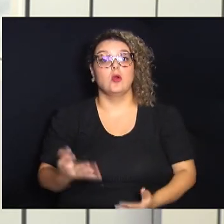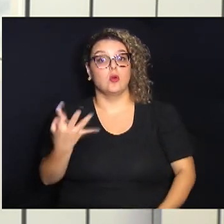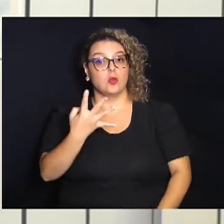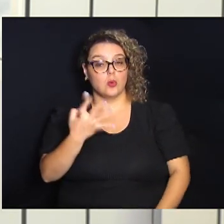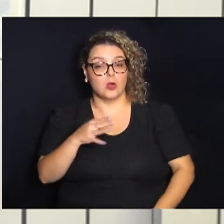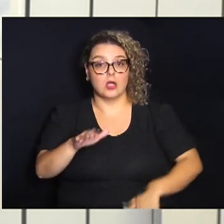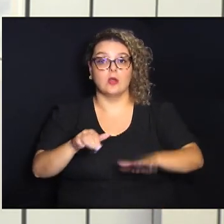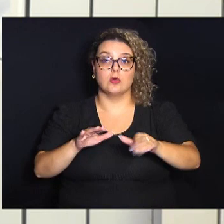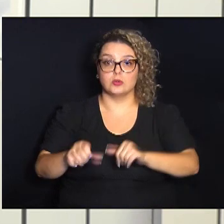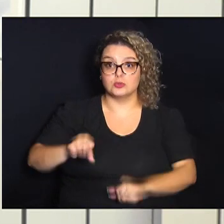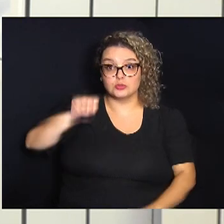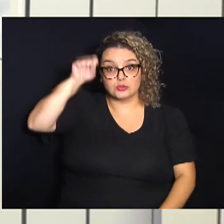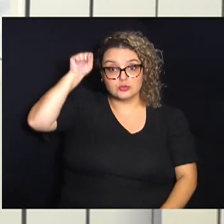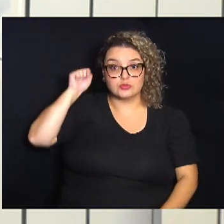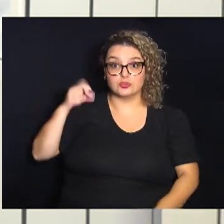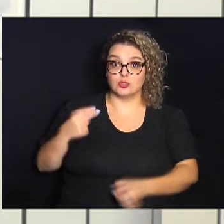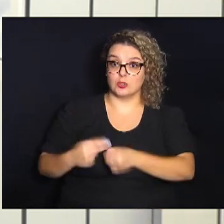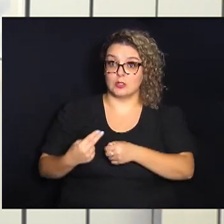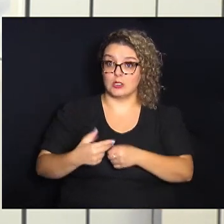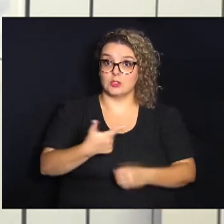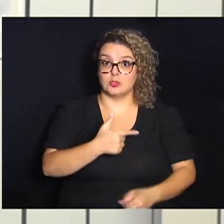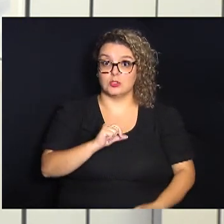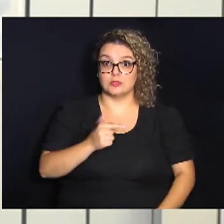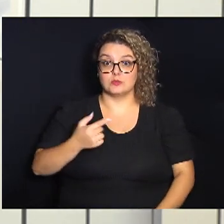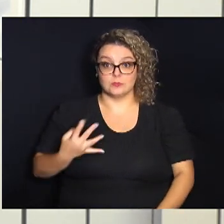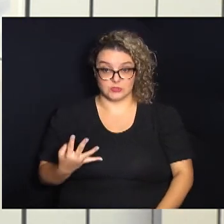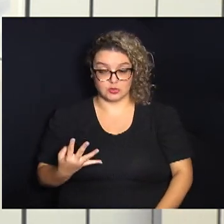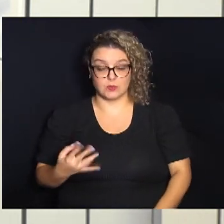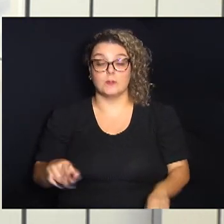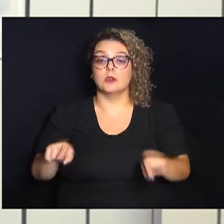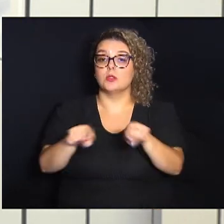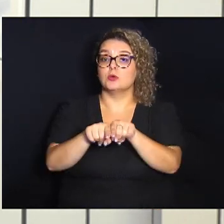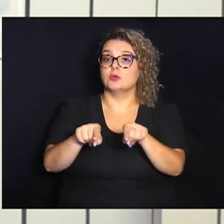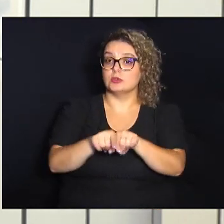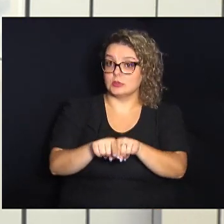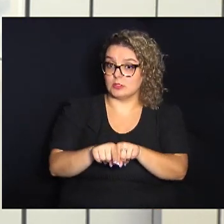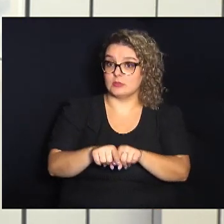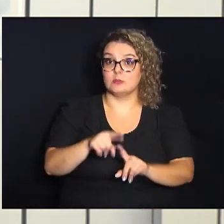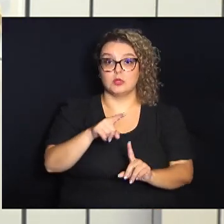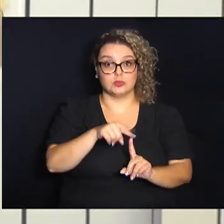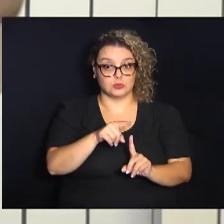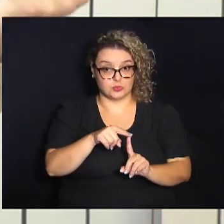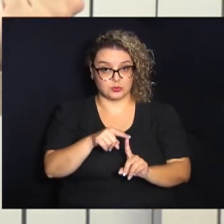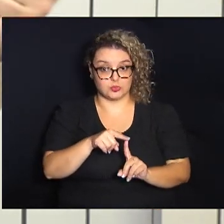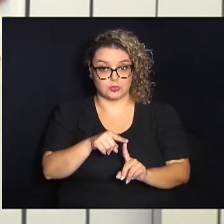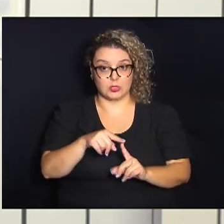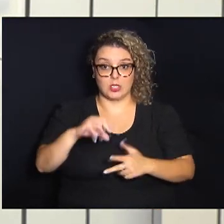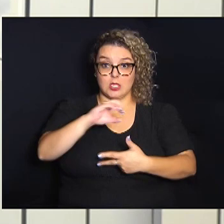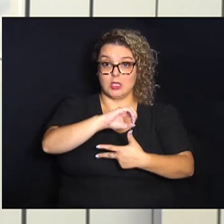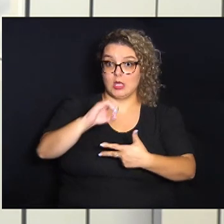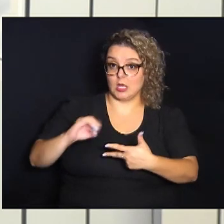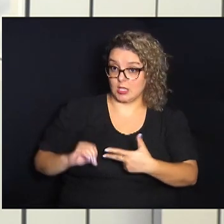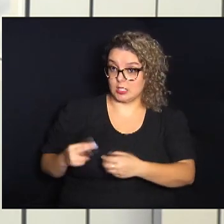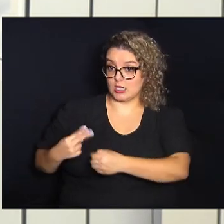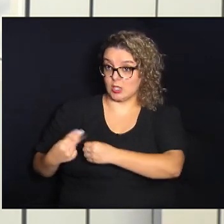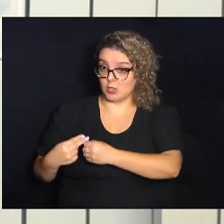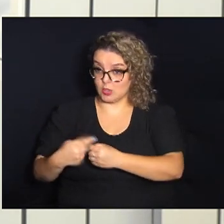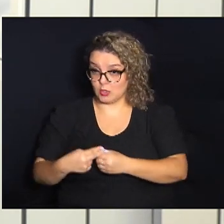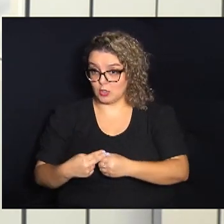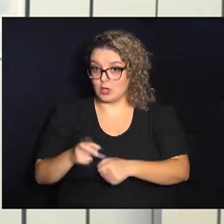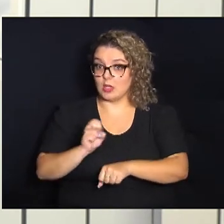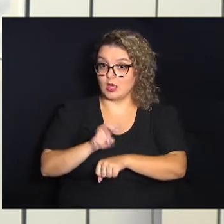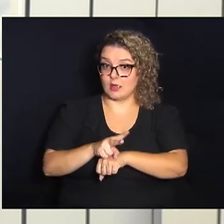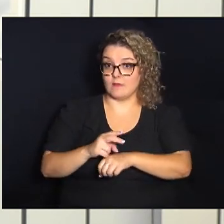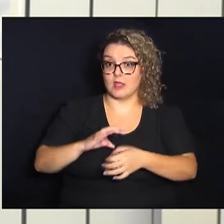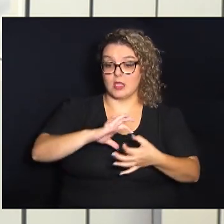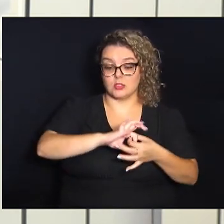no vestibular da Unicamp 2024 e também nas modalidades Enem Unicamp e vagas